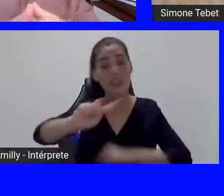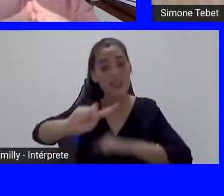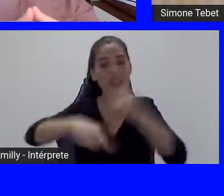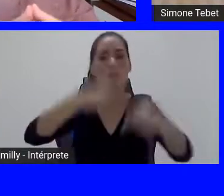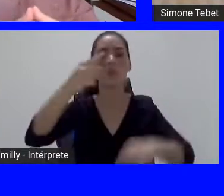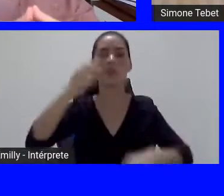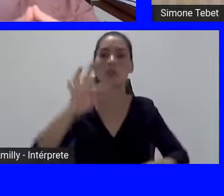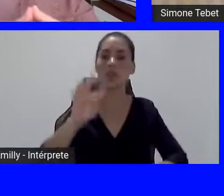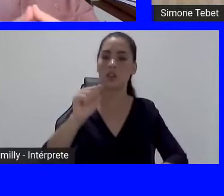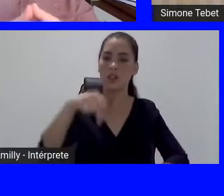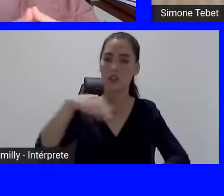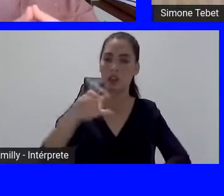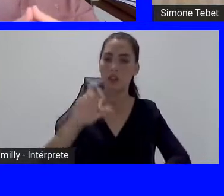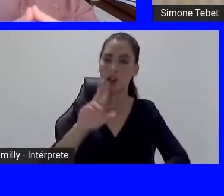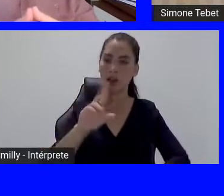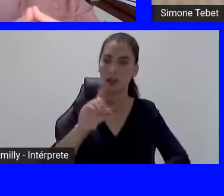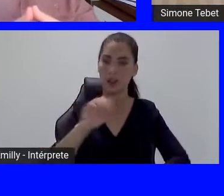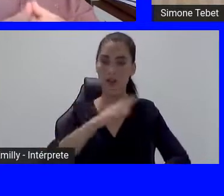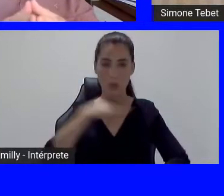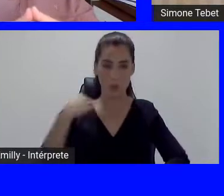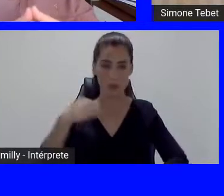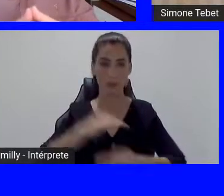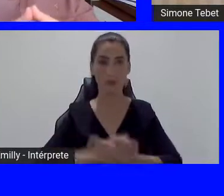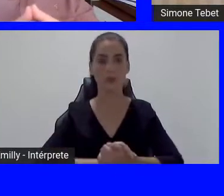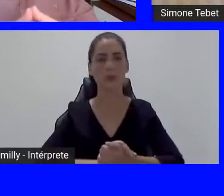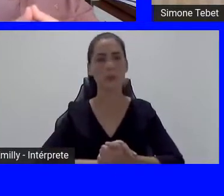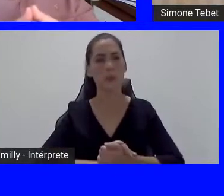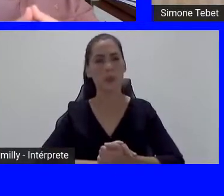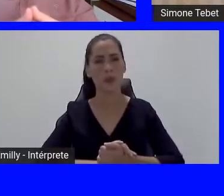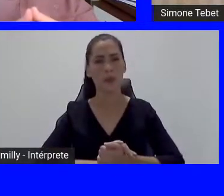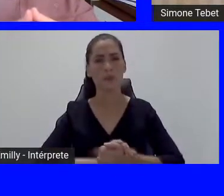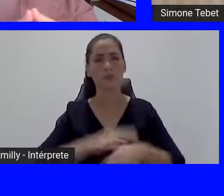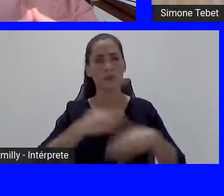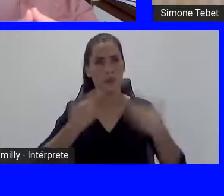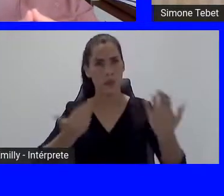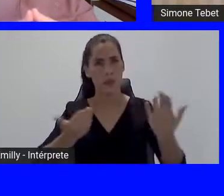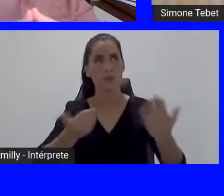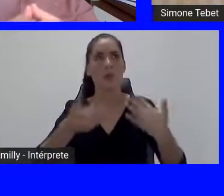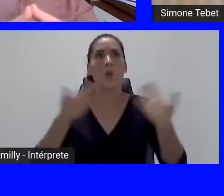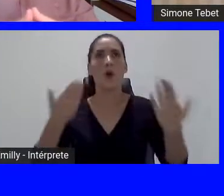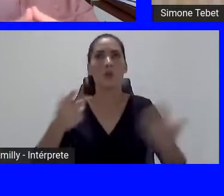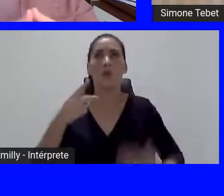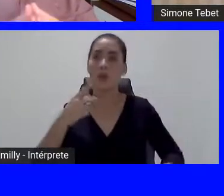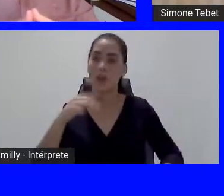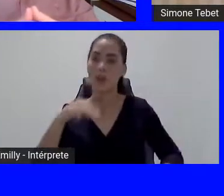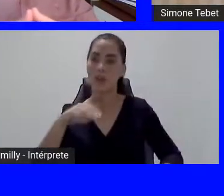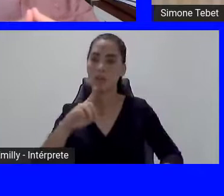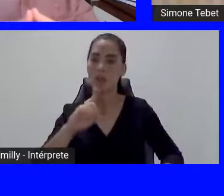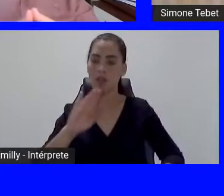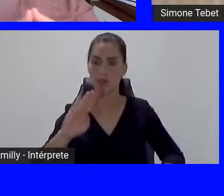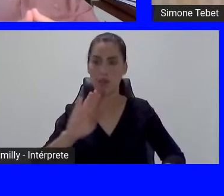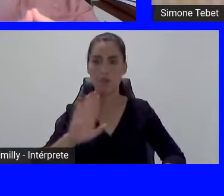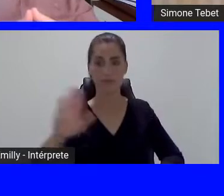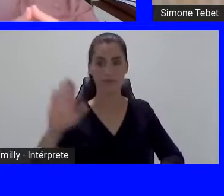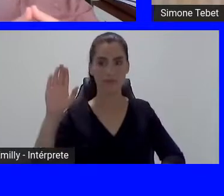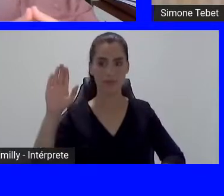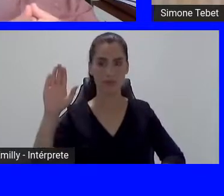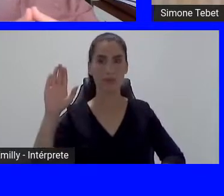Nas vezes em que o MDB disputou eleições, o desempenho dos